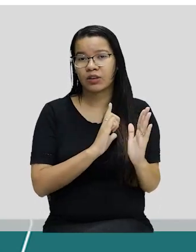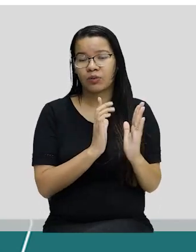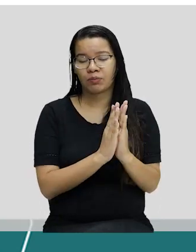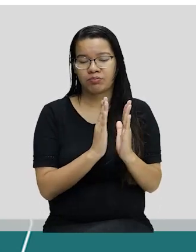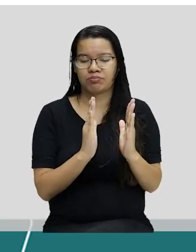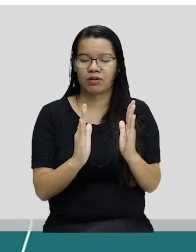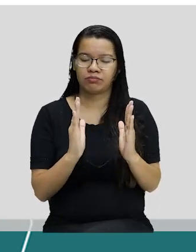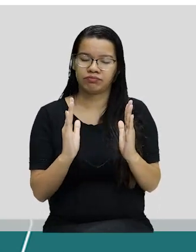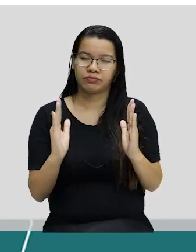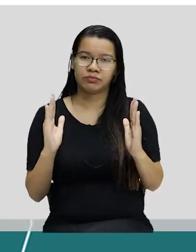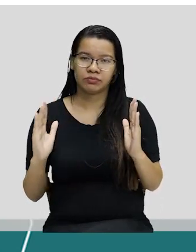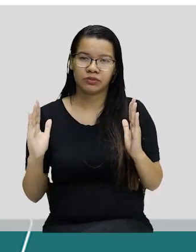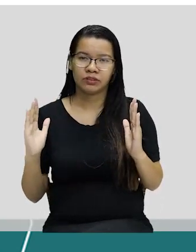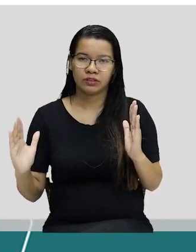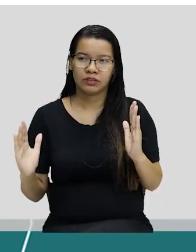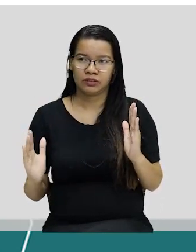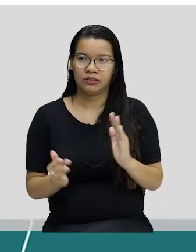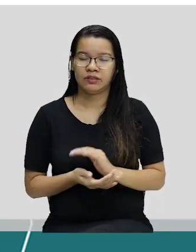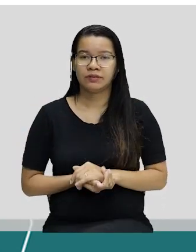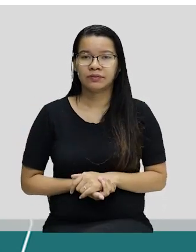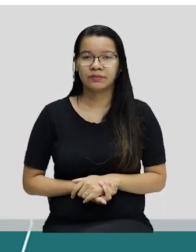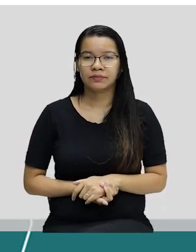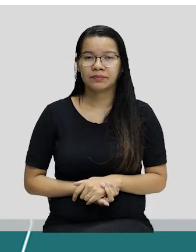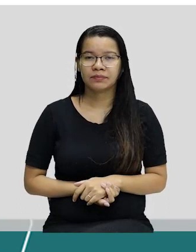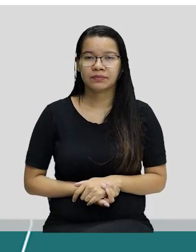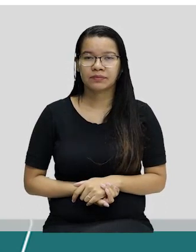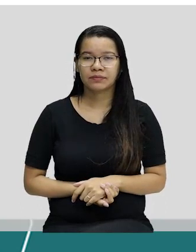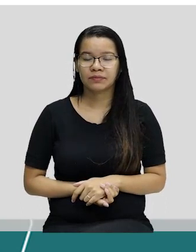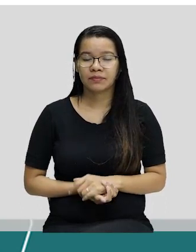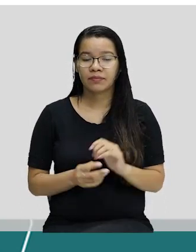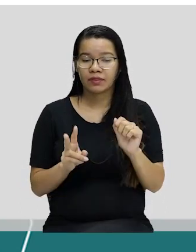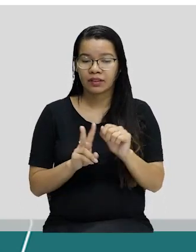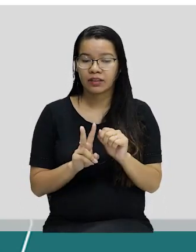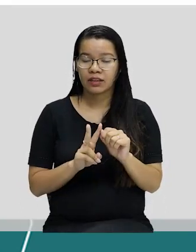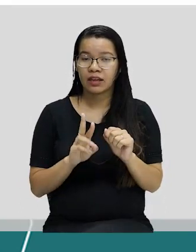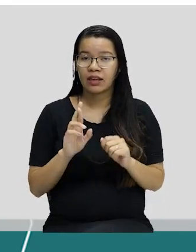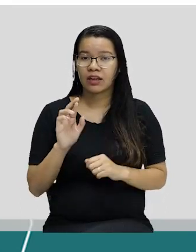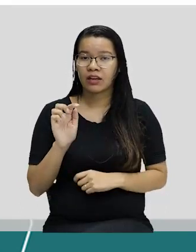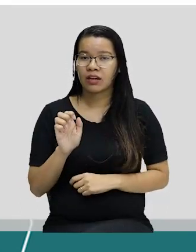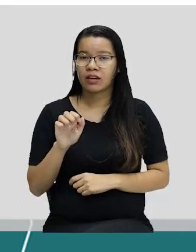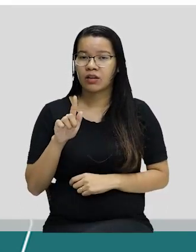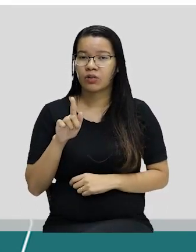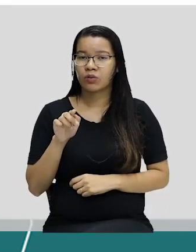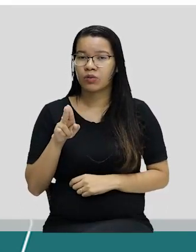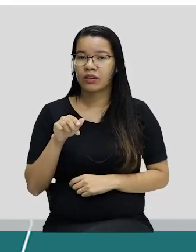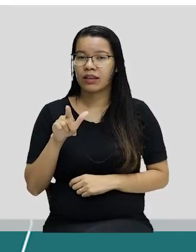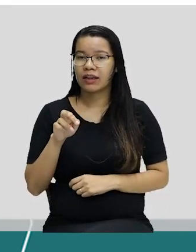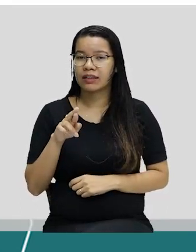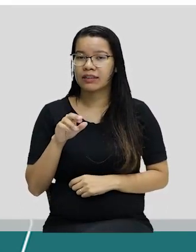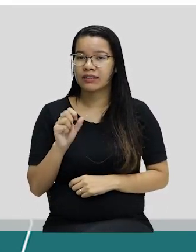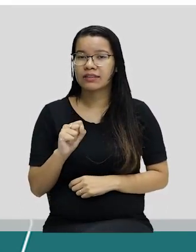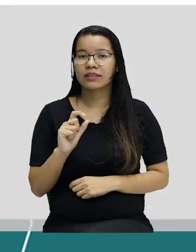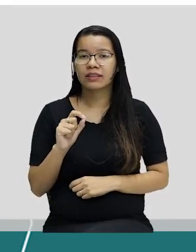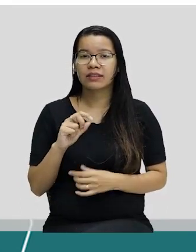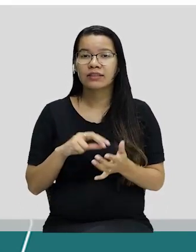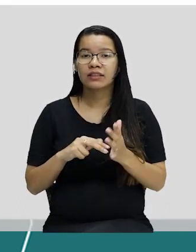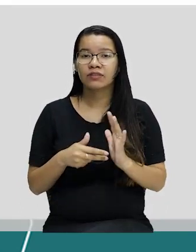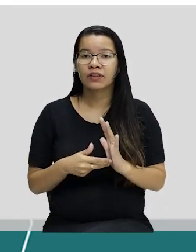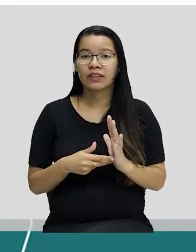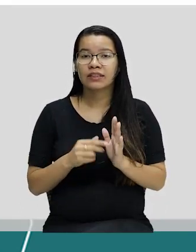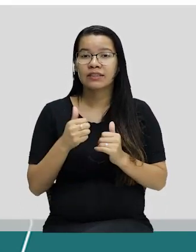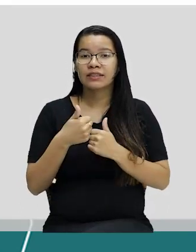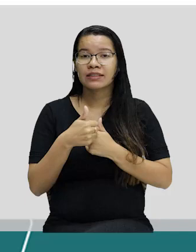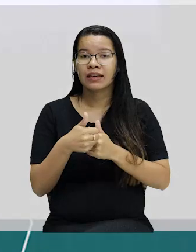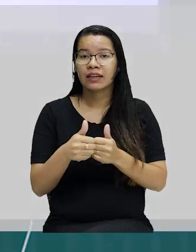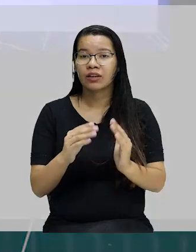regulares e hoje nós vamos falar de advérbios regulares. Advérbios regulares são advérbios que seguem um modelo. E o modelo é o seguinte: